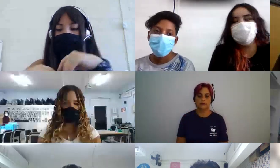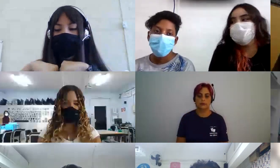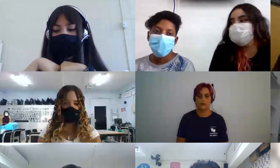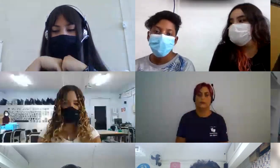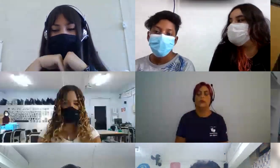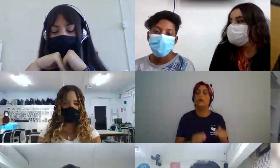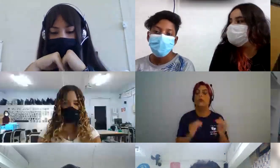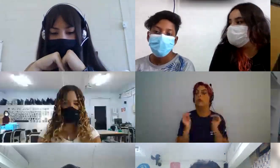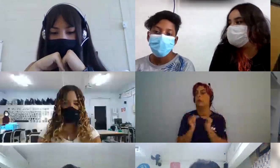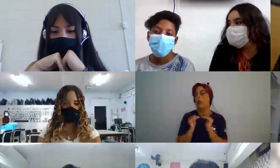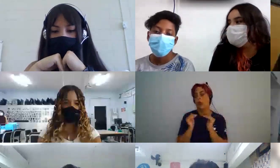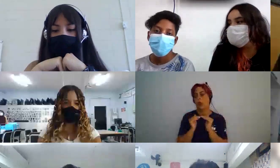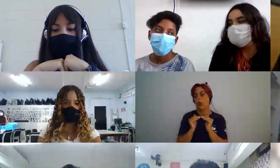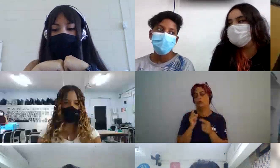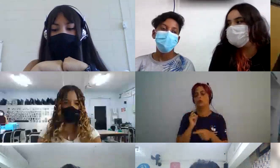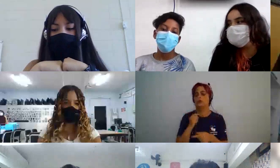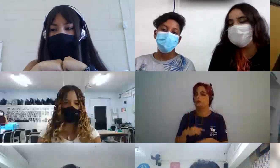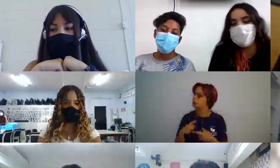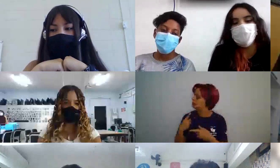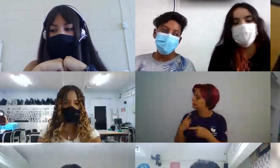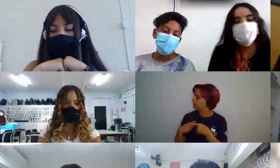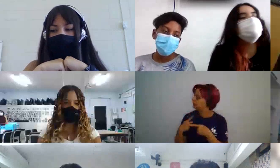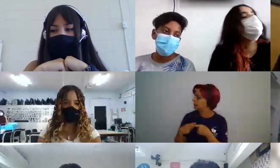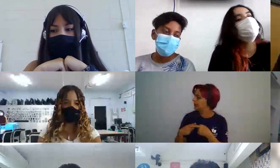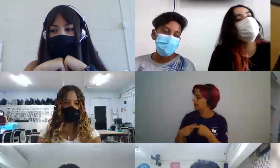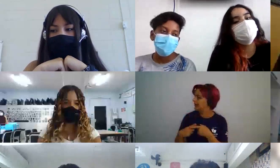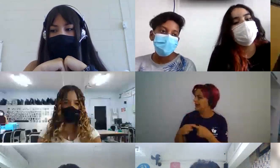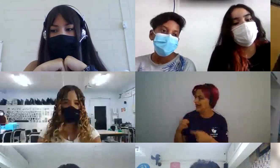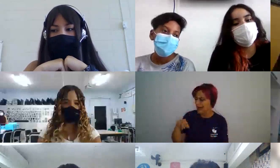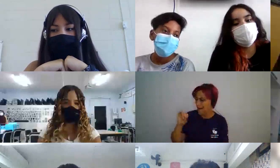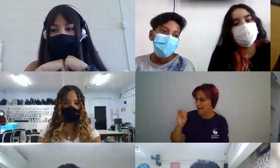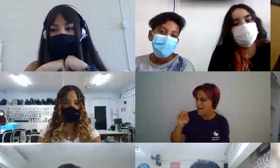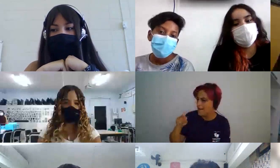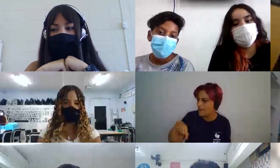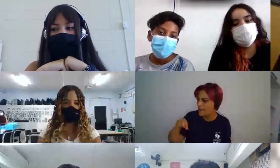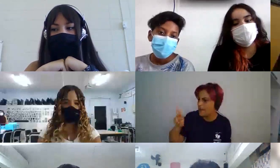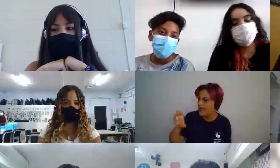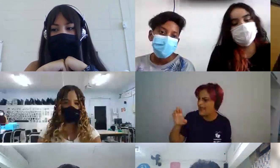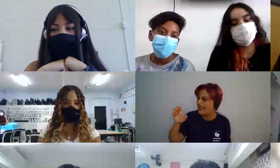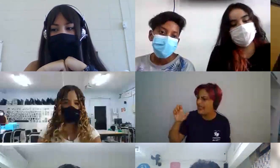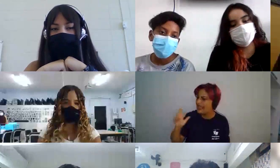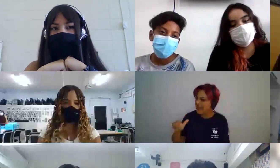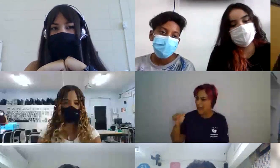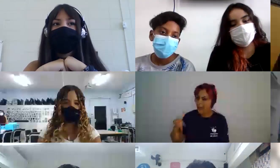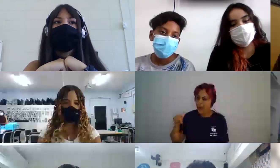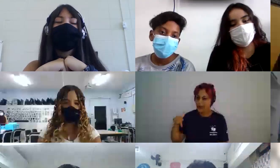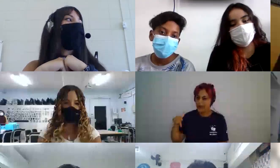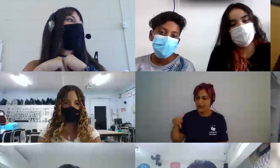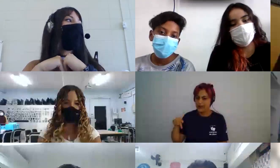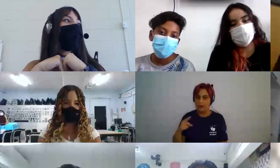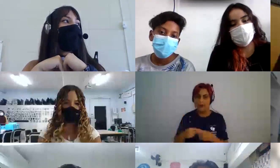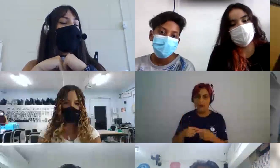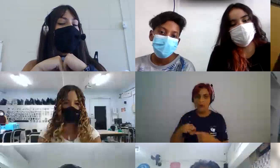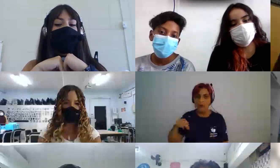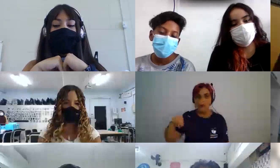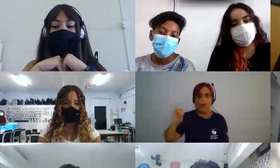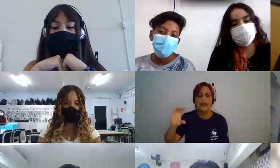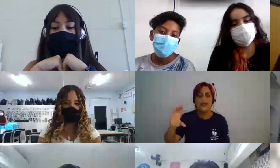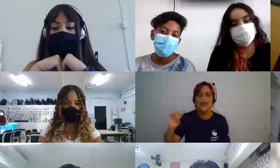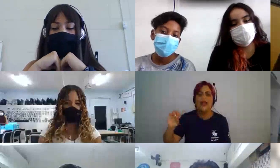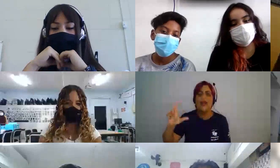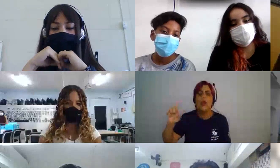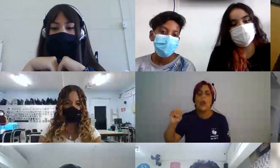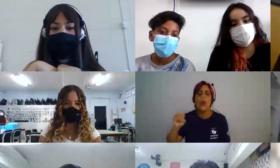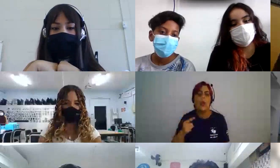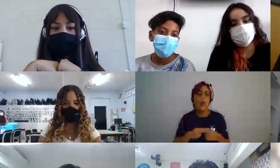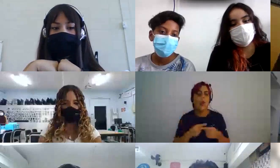Concordo. Por quê, Rayane? Por que, que o Miguel está na sala? Por que, que o Nicolas está na sala? Por que, que o